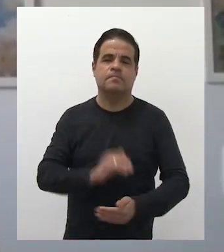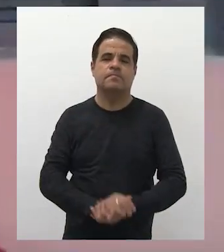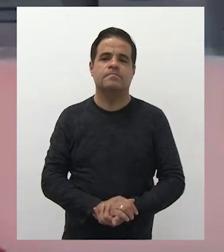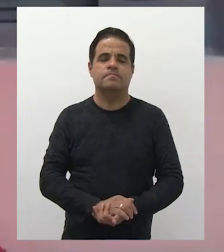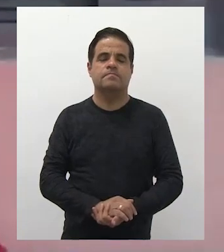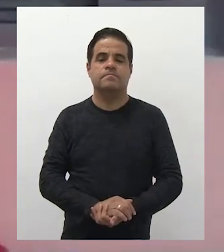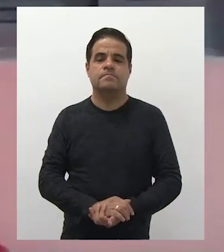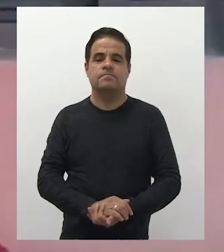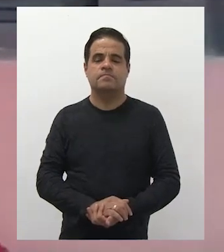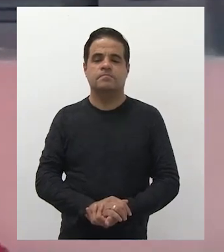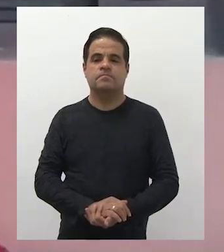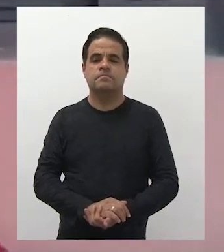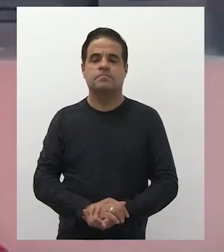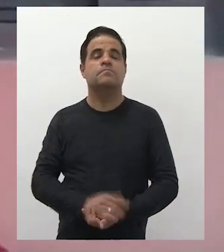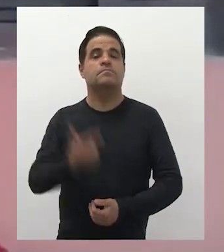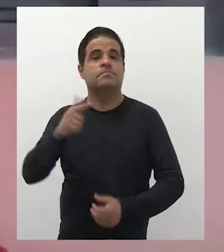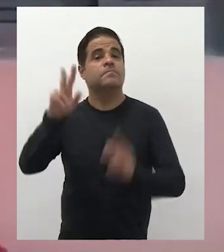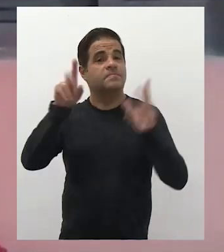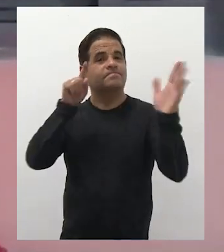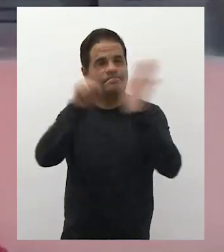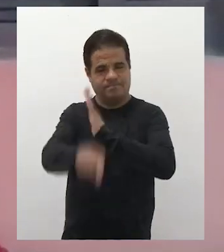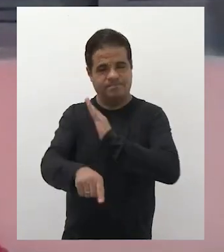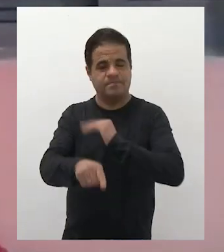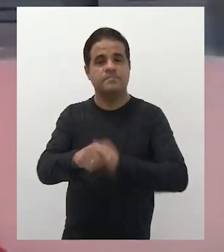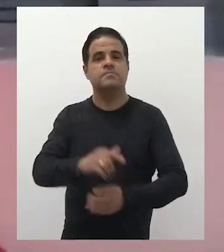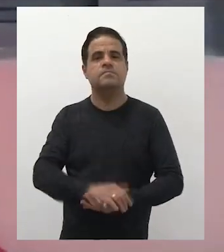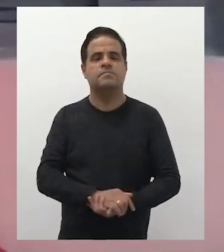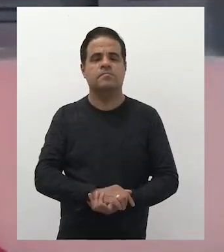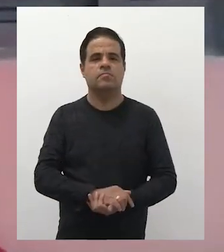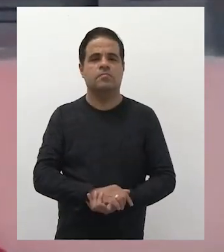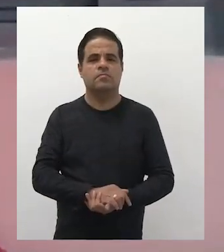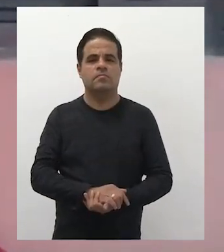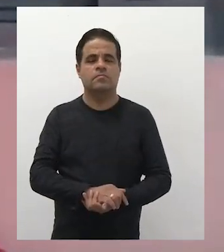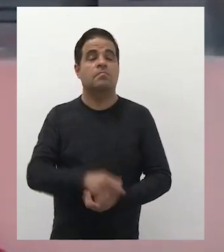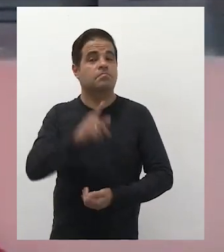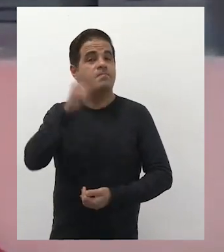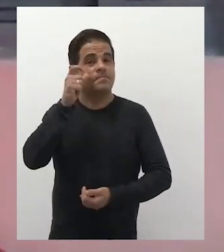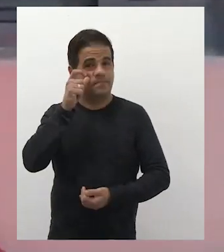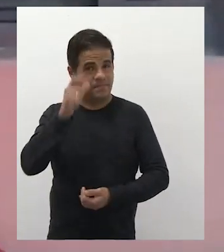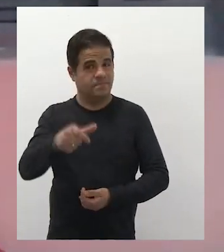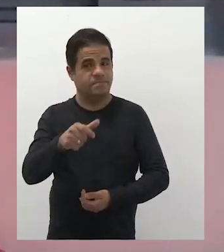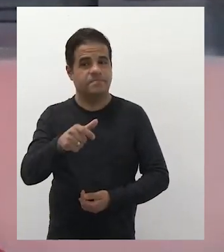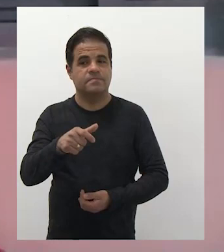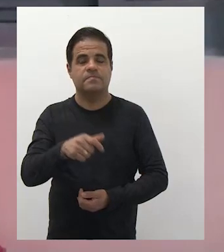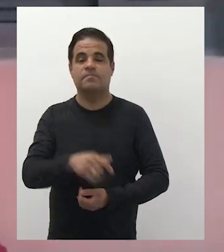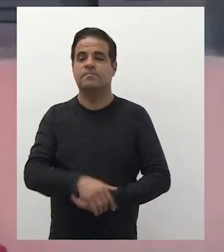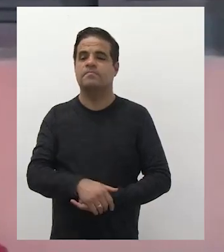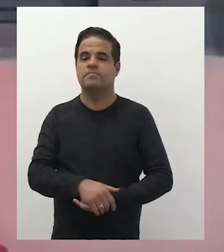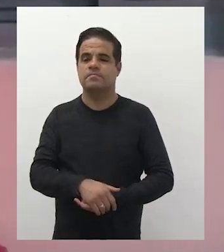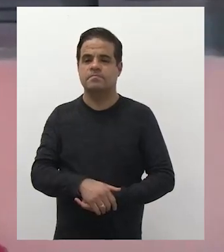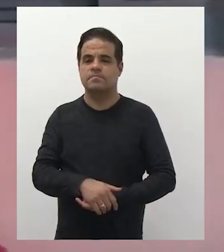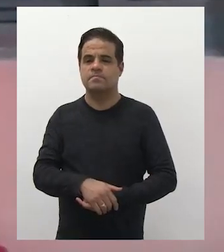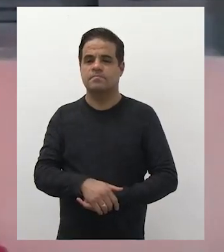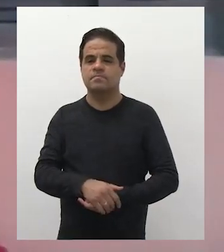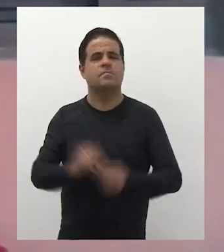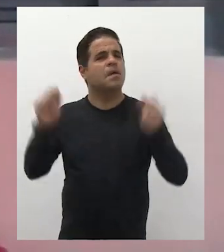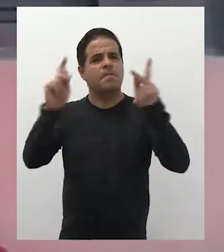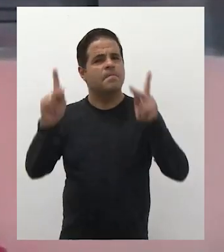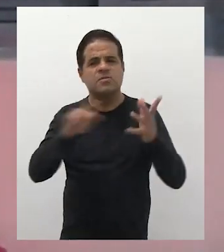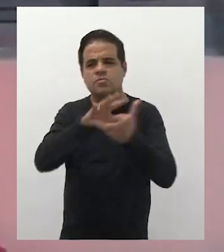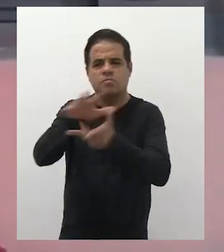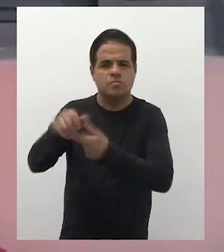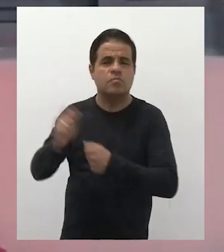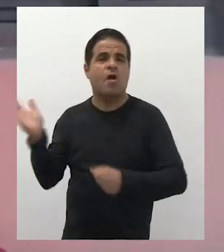Ok, Ju. Próxima questão é interessante, bem interessante. Olha, veja lá. A paz no mundo